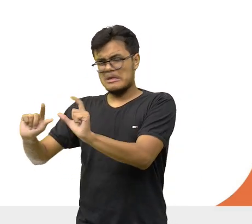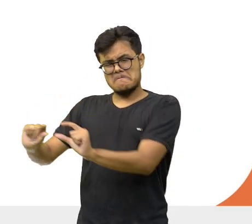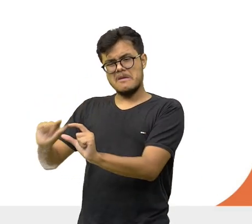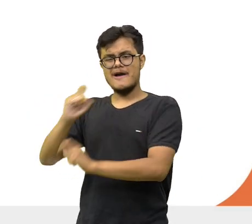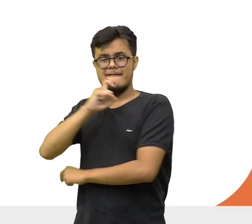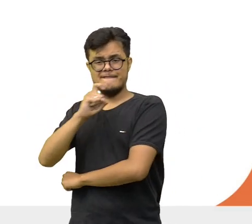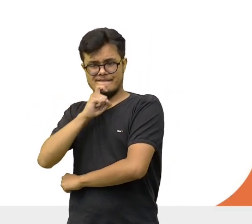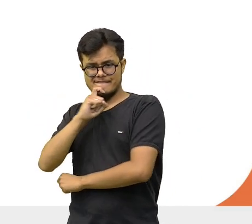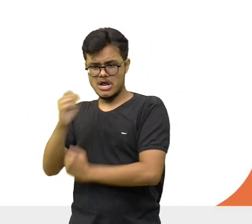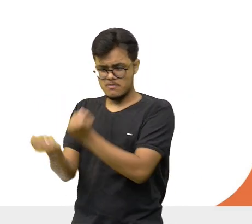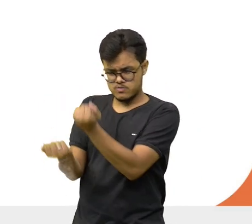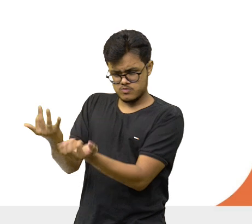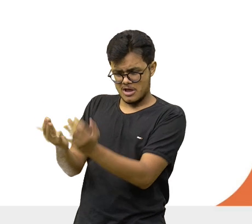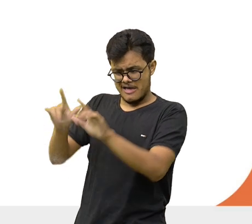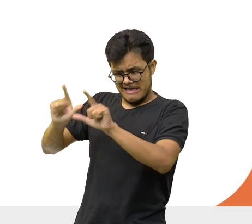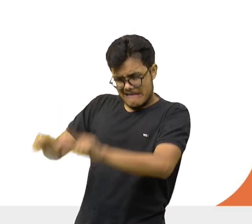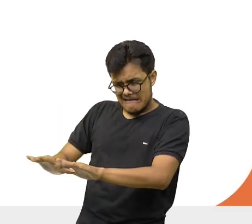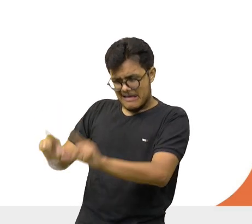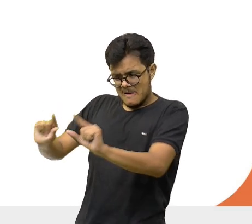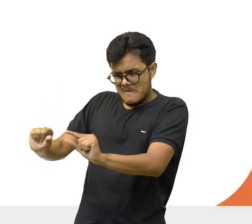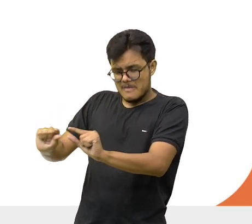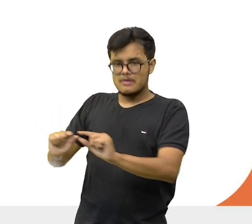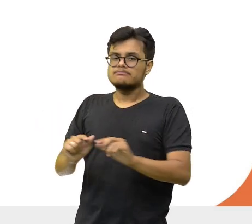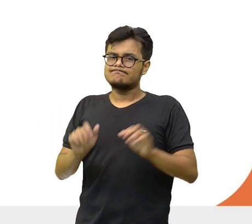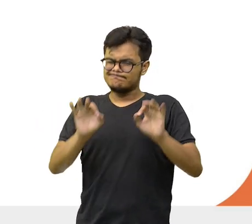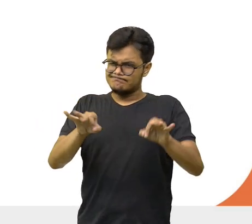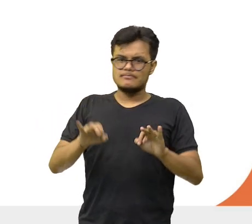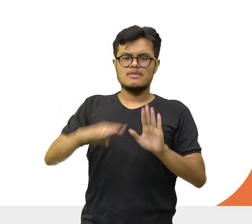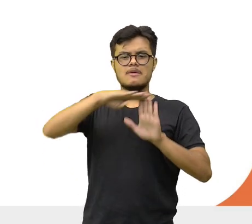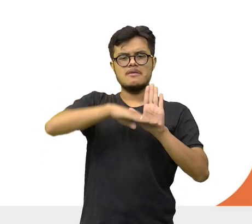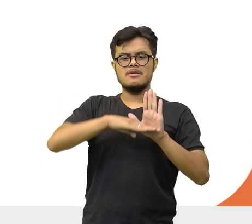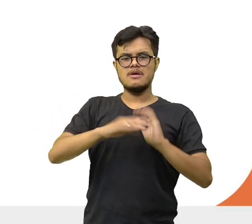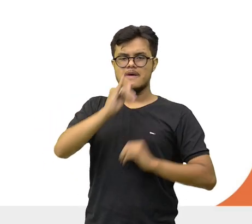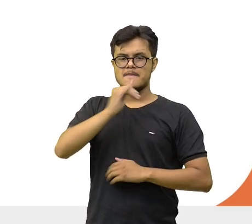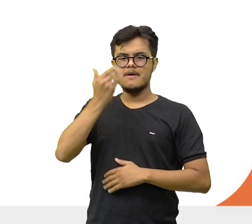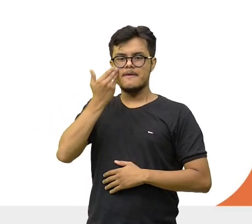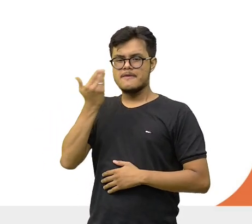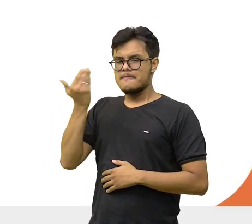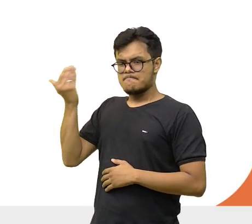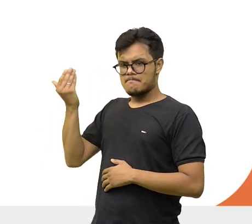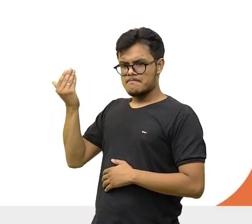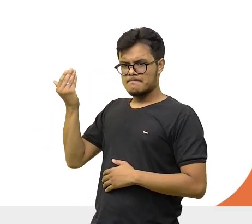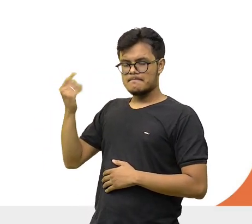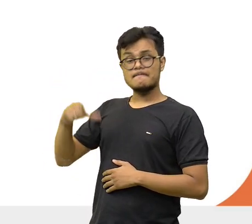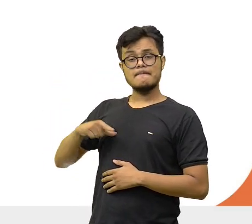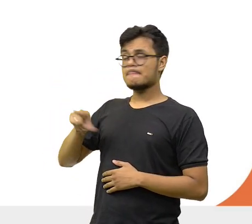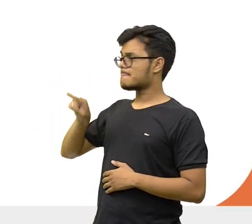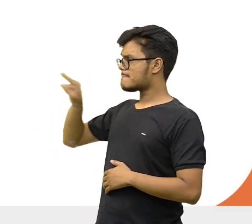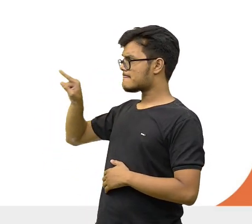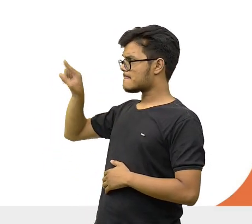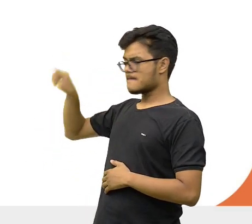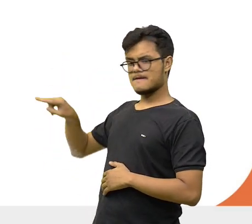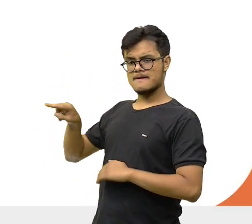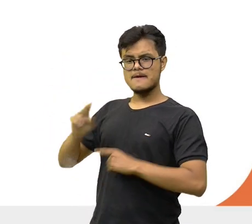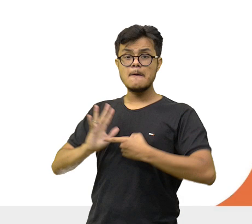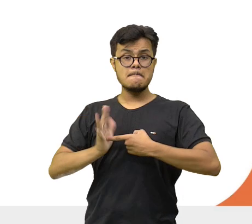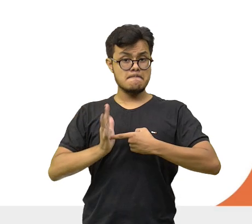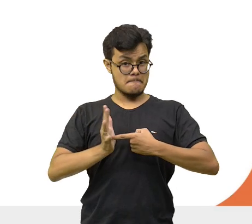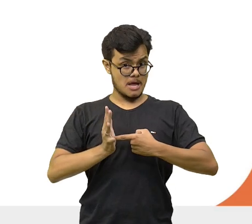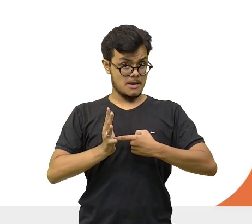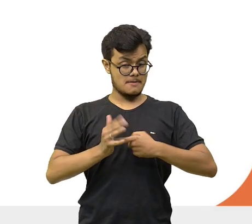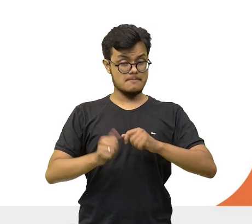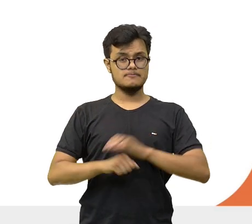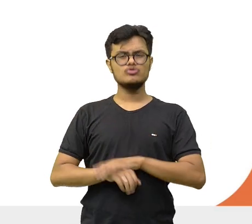calor para uma fonte fria, conforme o esquema. E aí eu tenho no lado o esquema da nossa máquina térmica, que a gente já